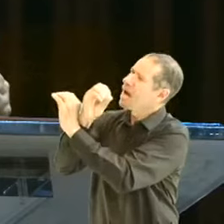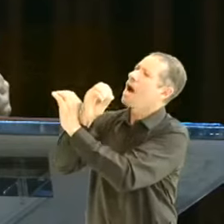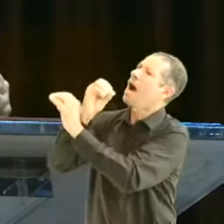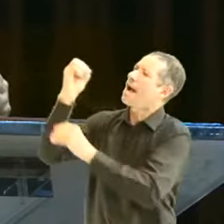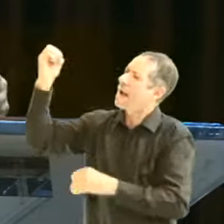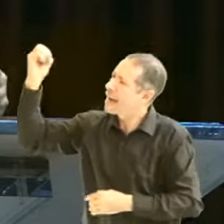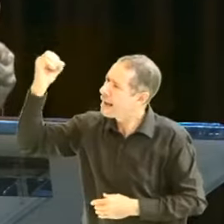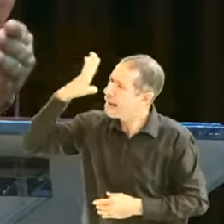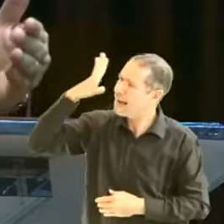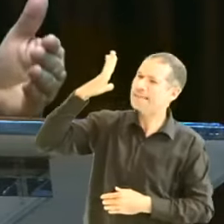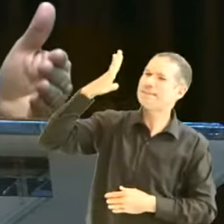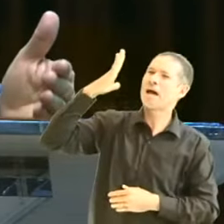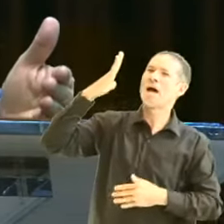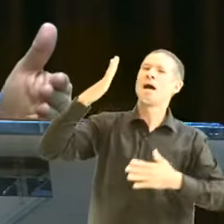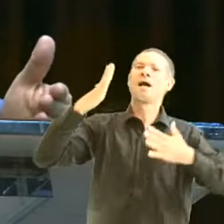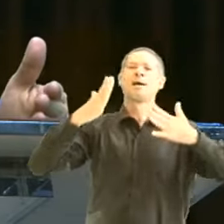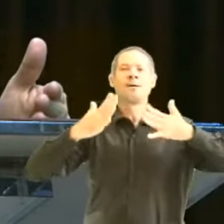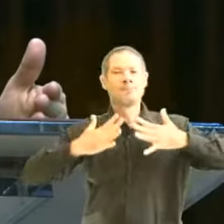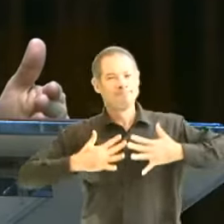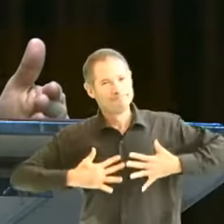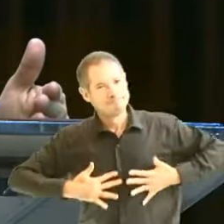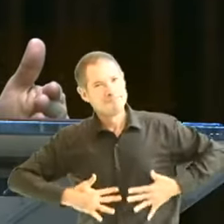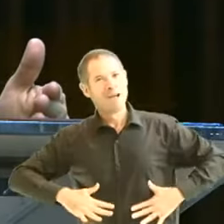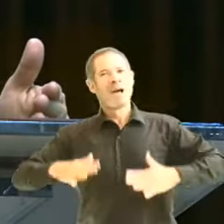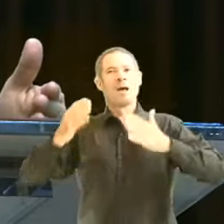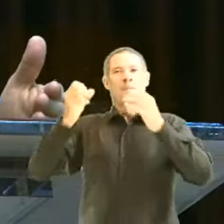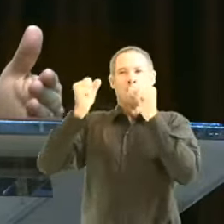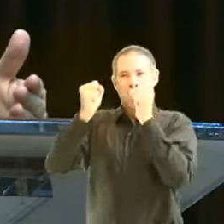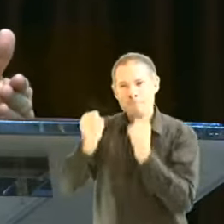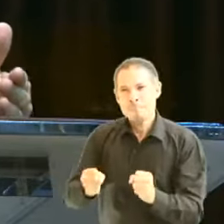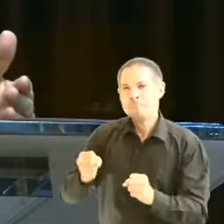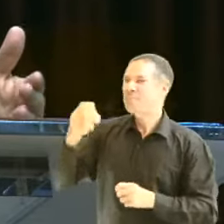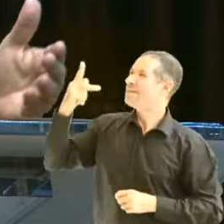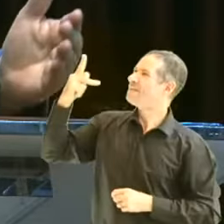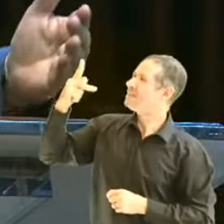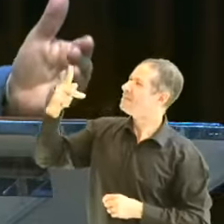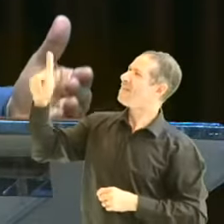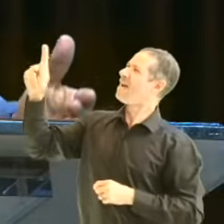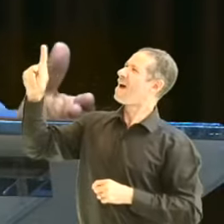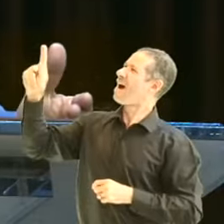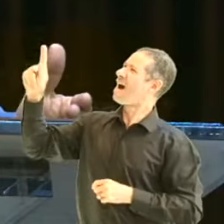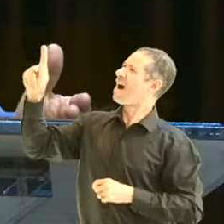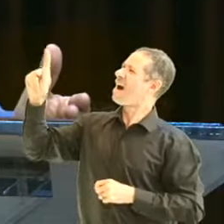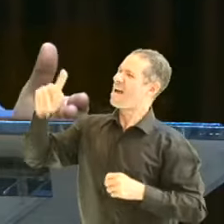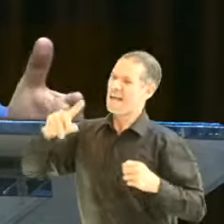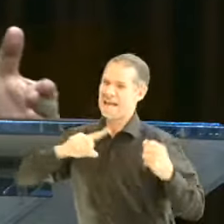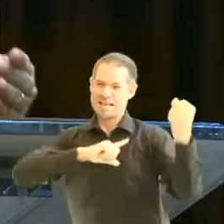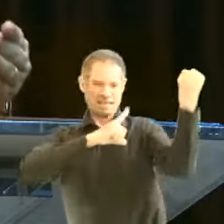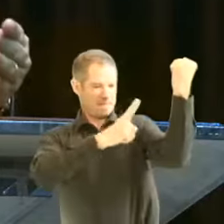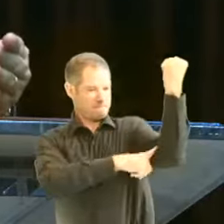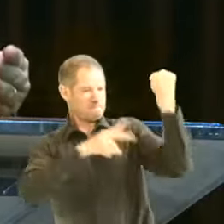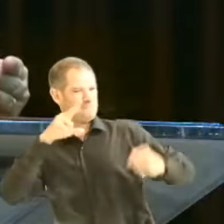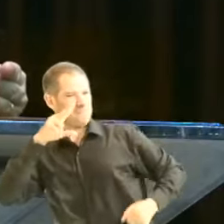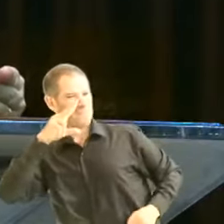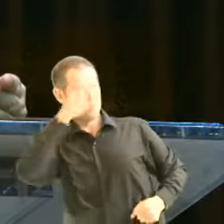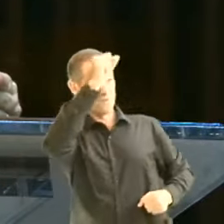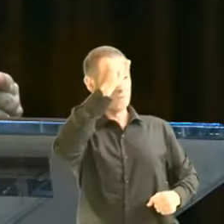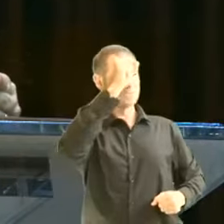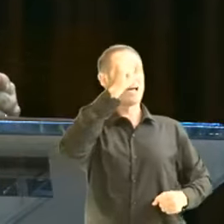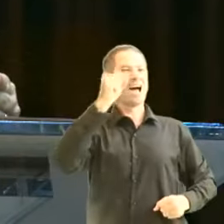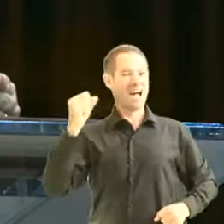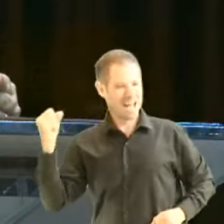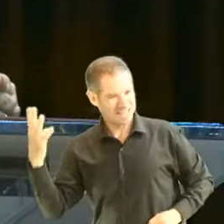dele e descansa no poder dele. Aí está a nossa força, aí está a